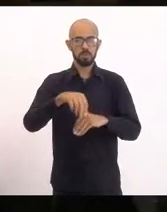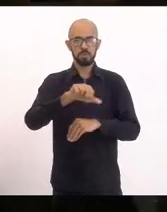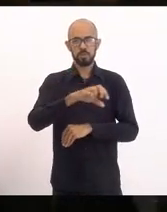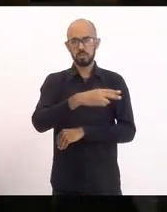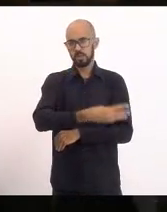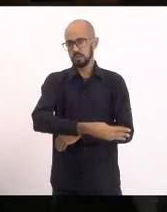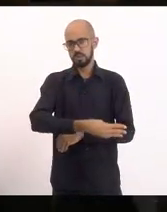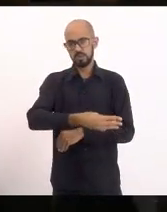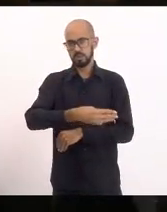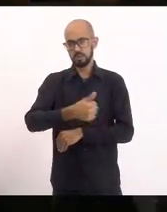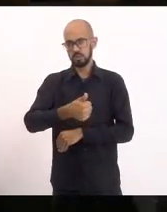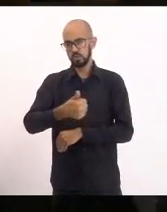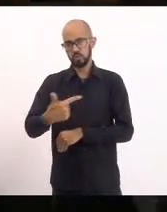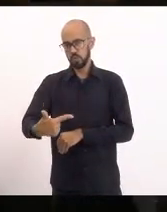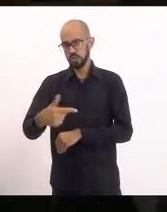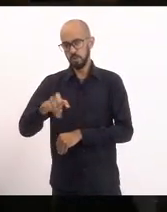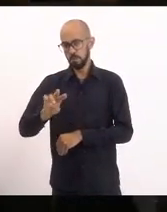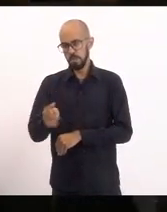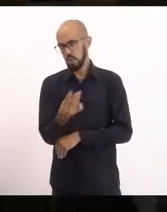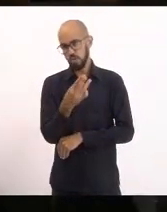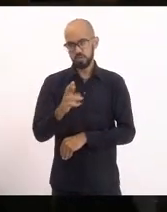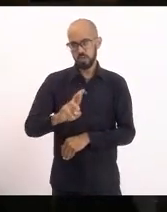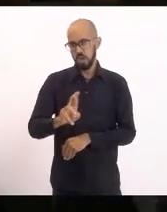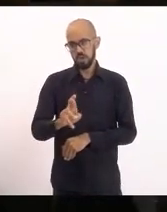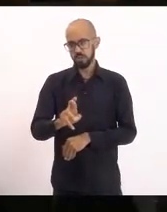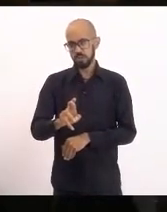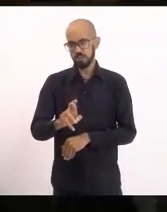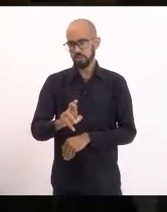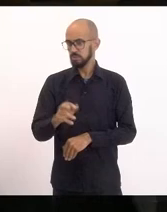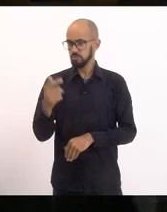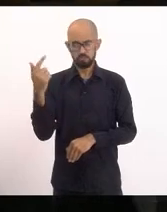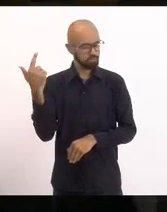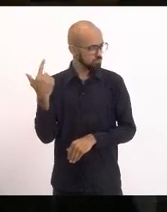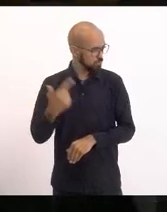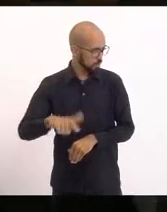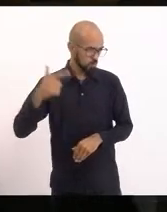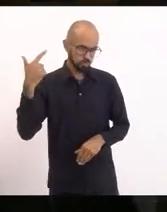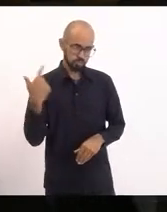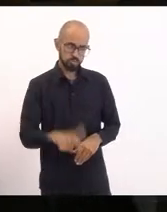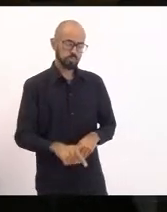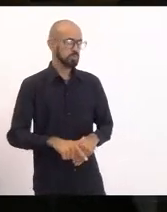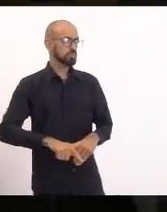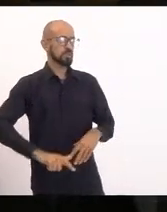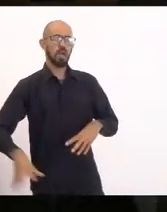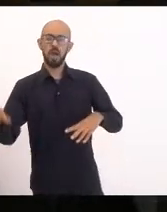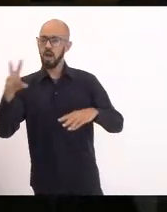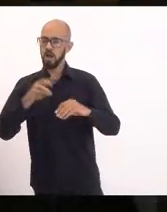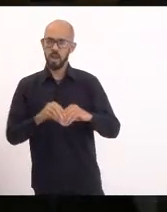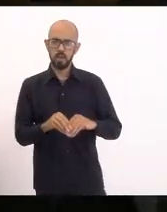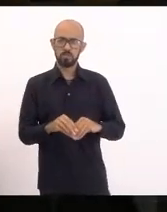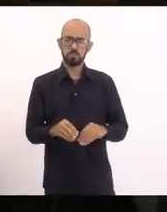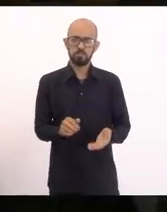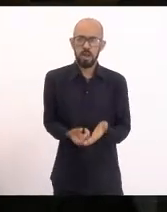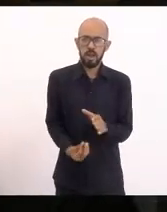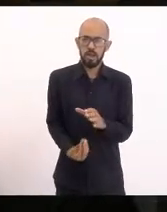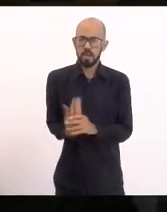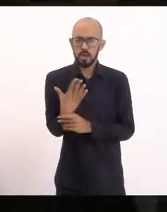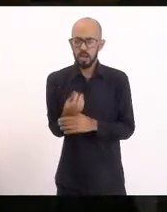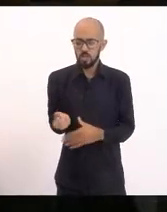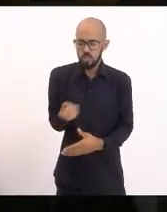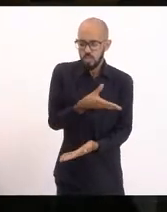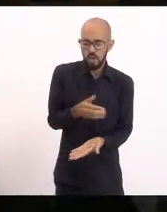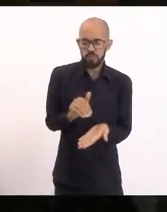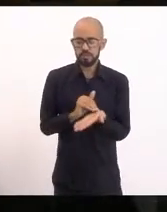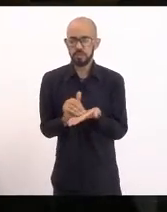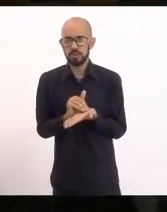tem acréscimo, não tem regime de recuperação fiscal, senhor presidente, para criar novas secretarias, deputada